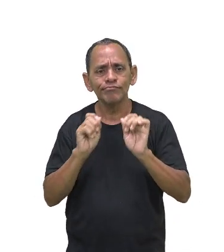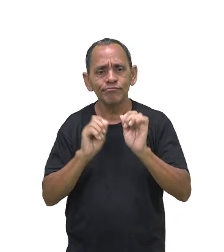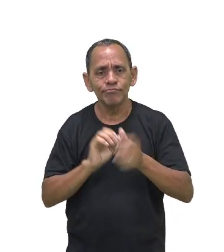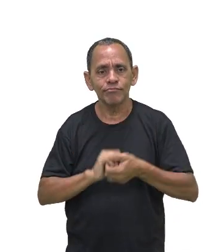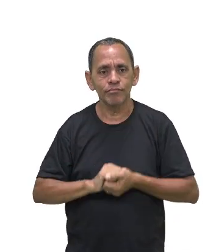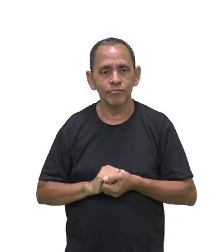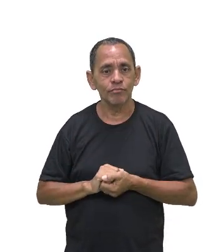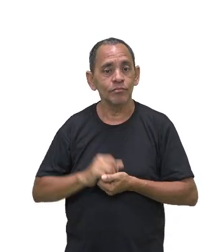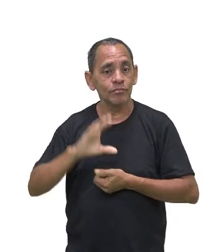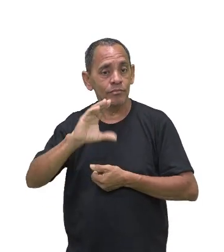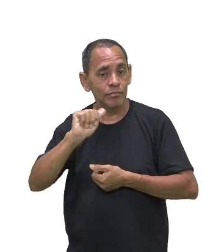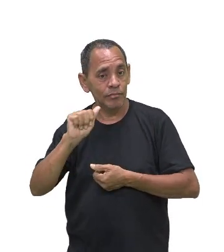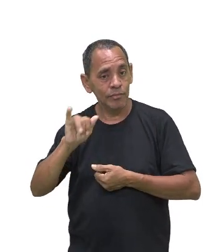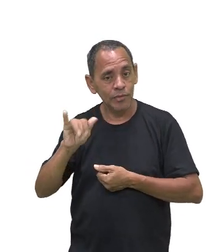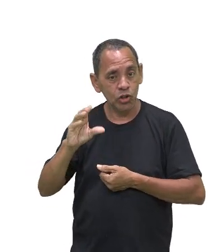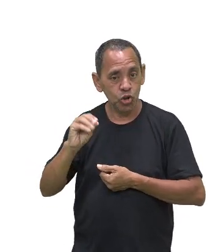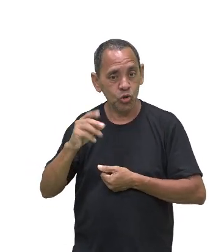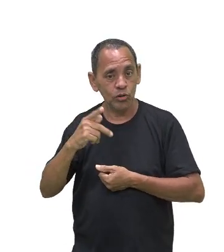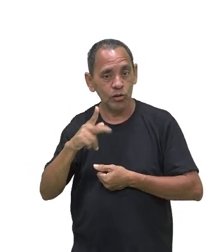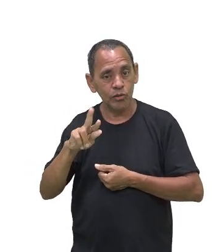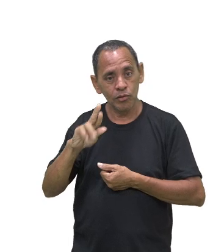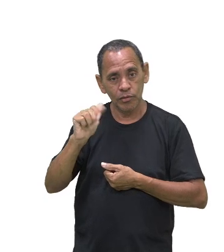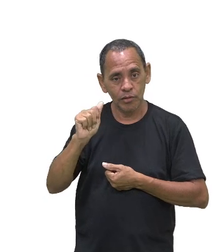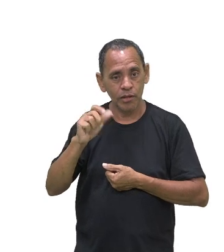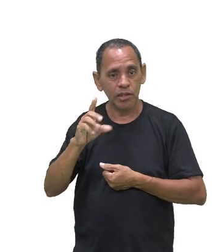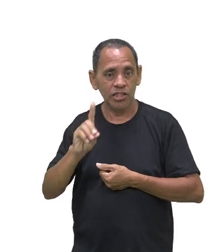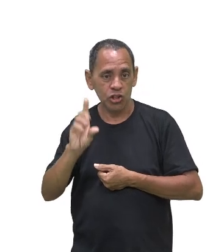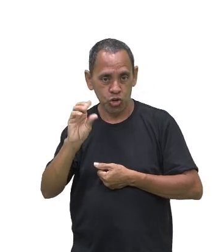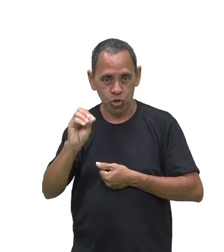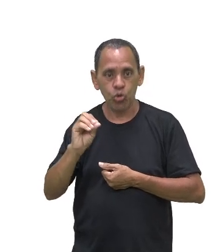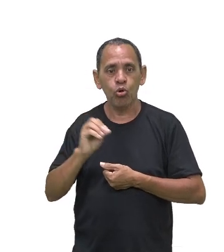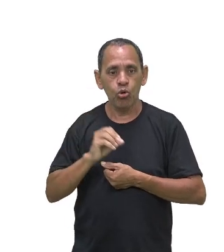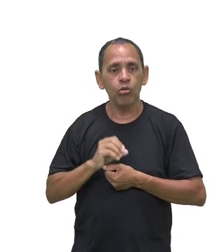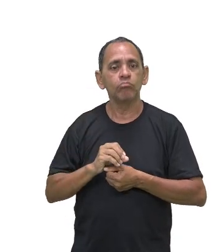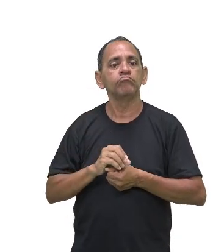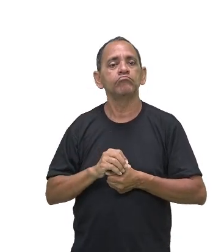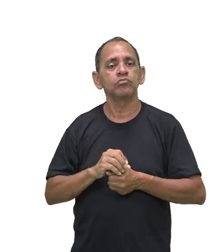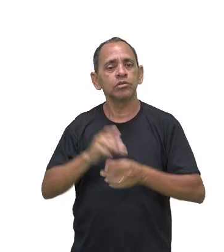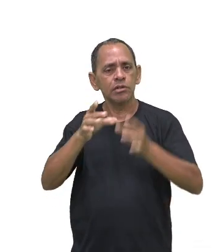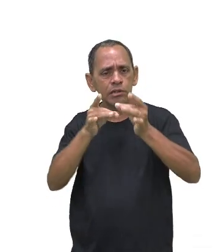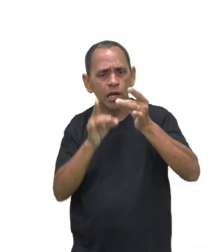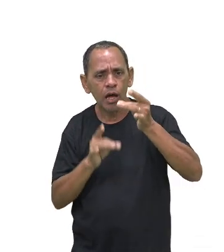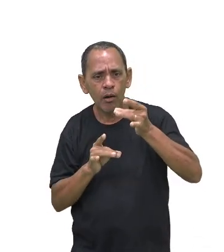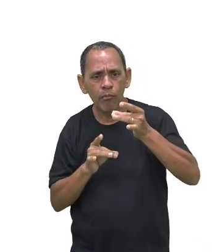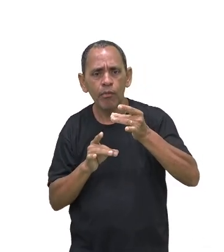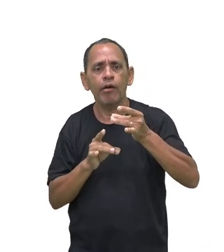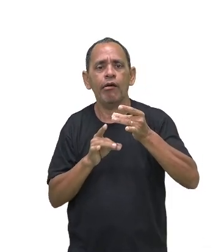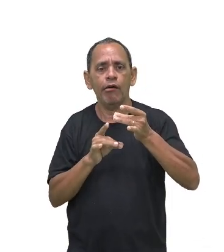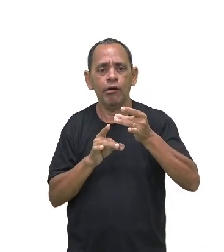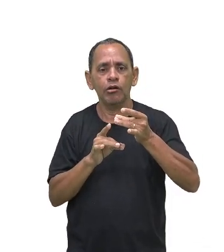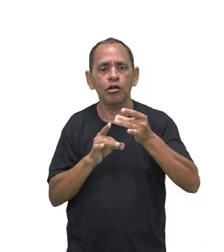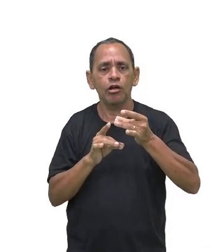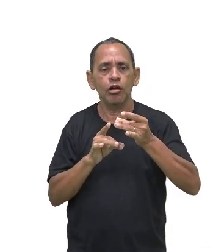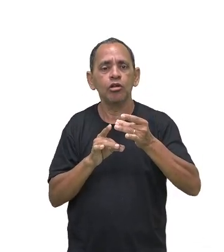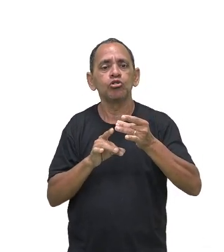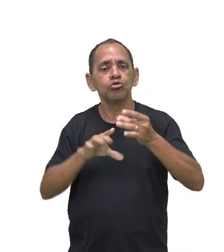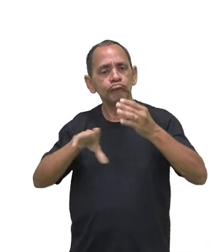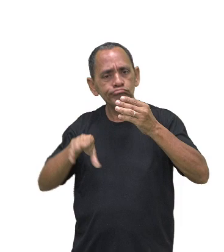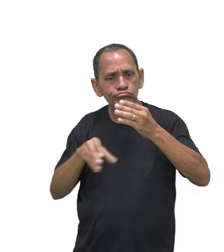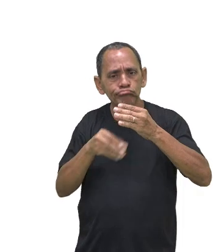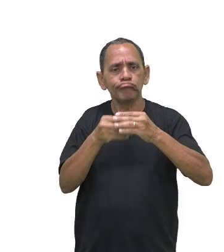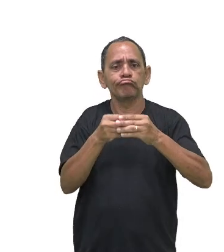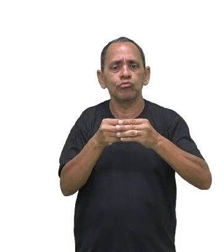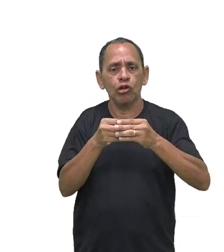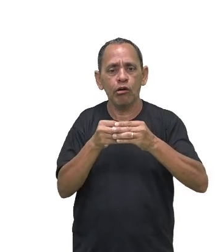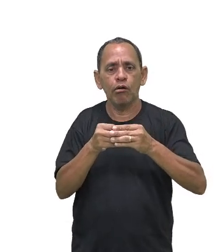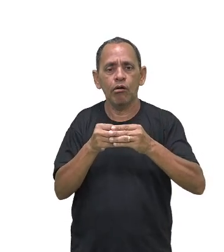Caio Prado Júnior, o detalhamento, concepções da obra A Formação do Brasil Contemporâneo de